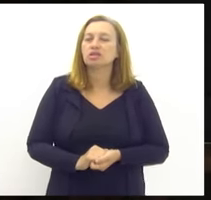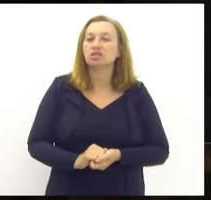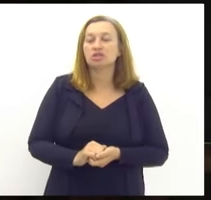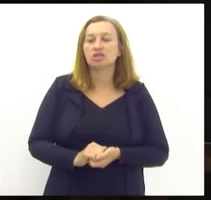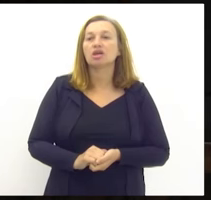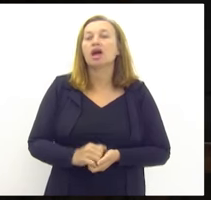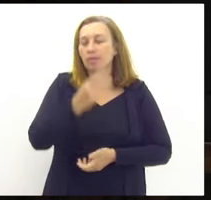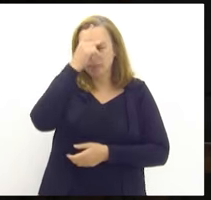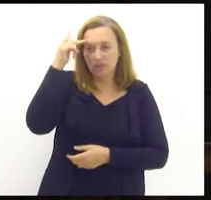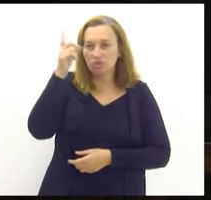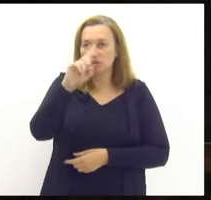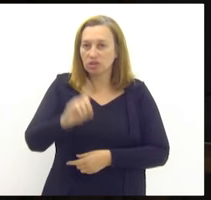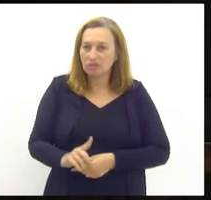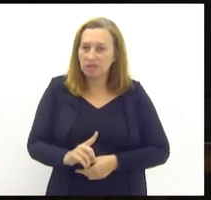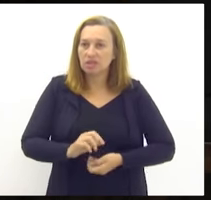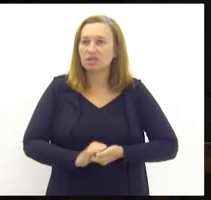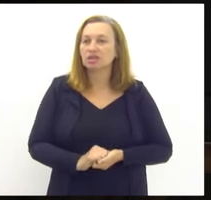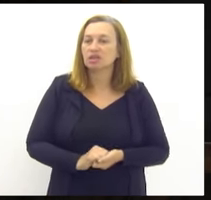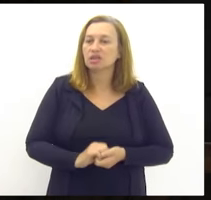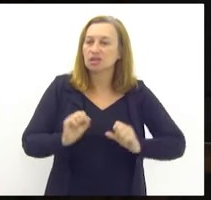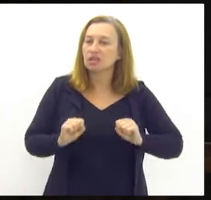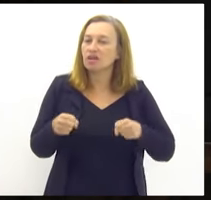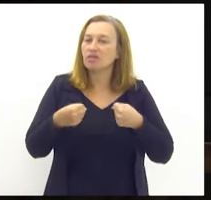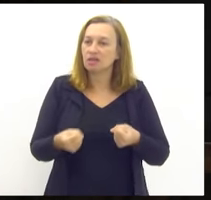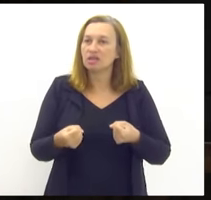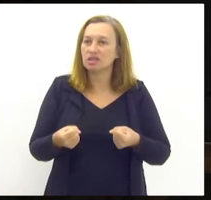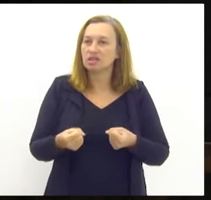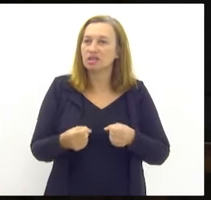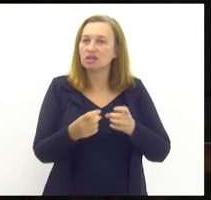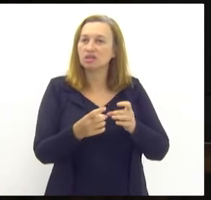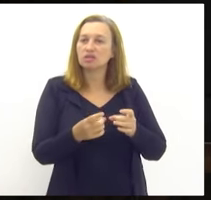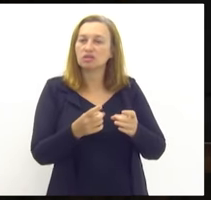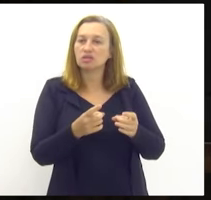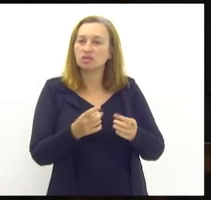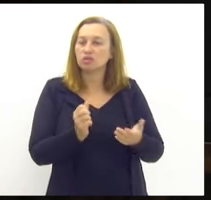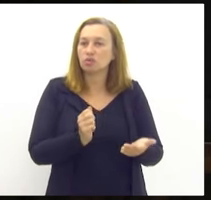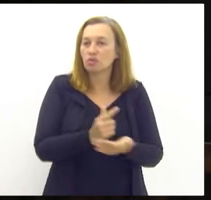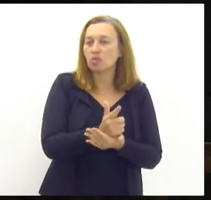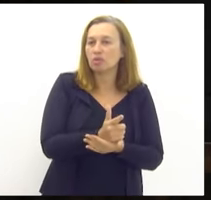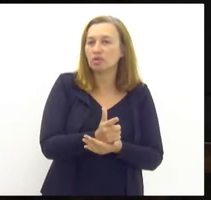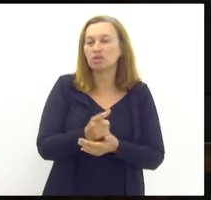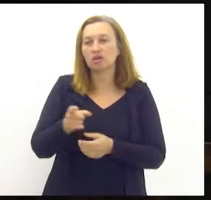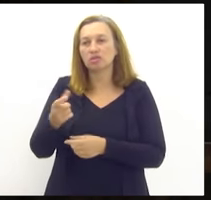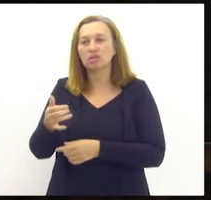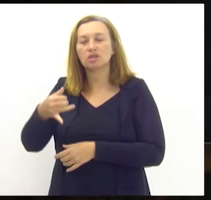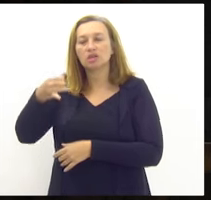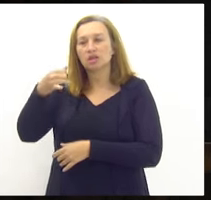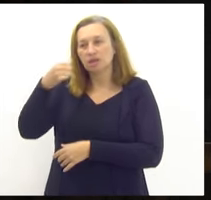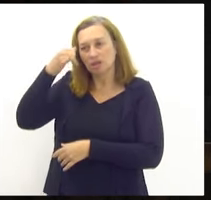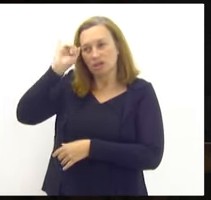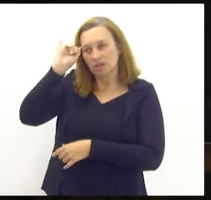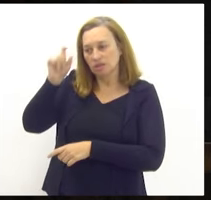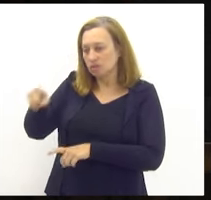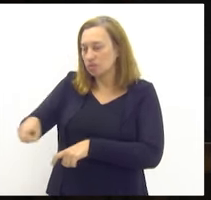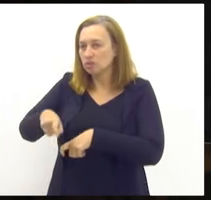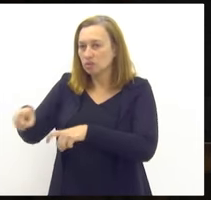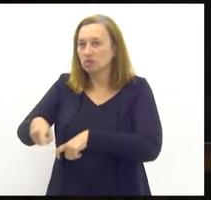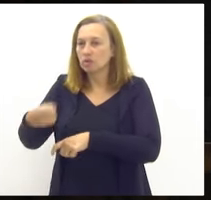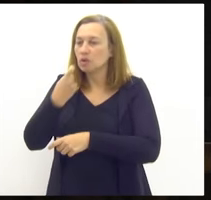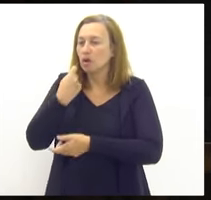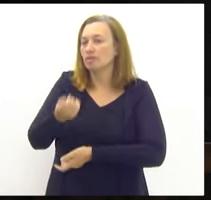da pessoa com deficiência da Defesa do Consumidor de agricultura pecuária e políticas Rural agrária e